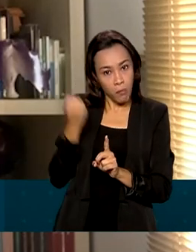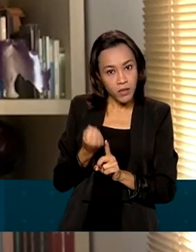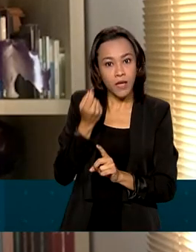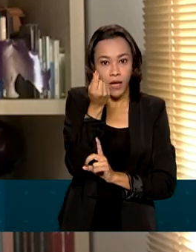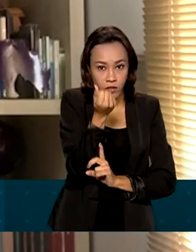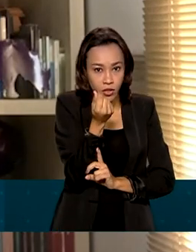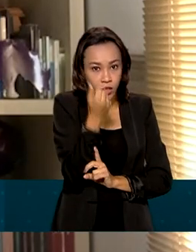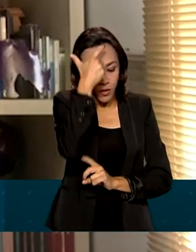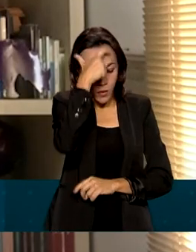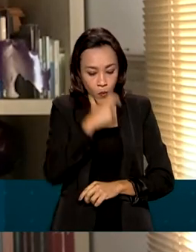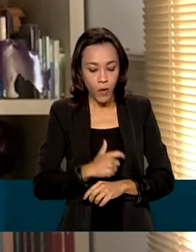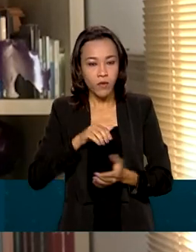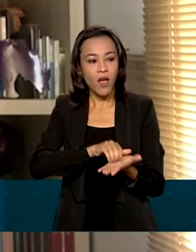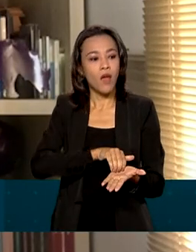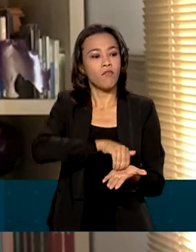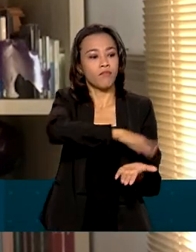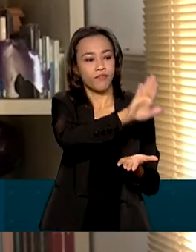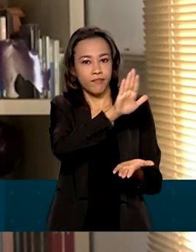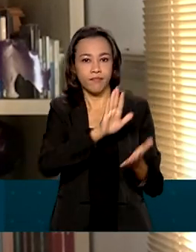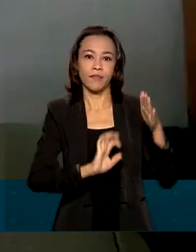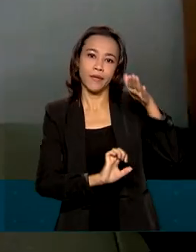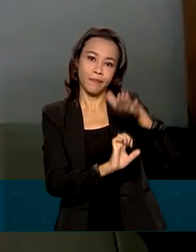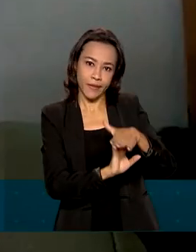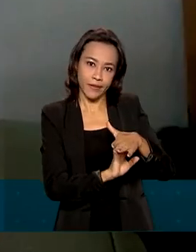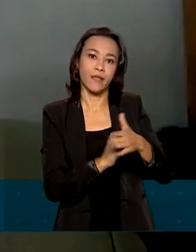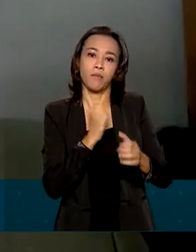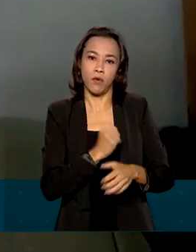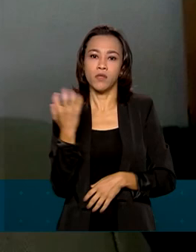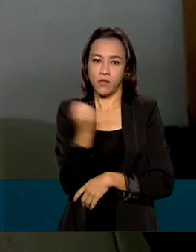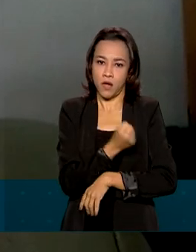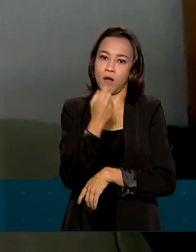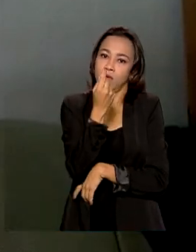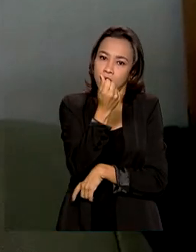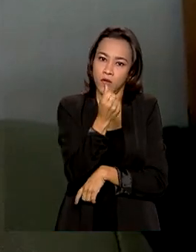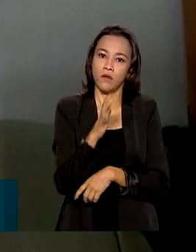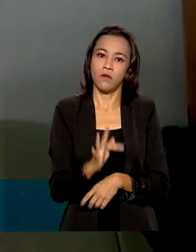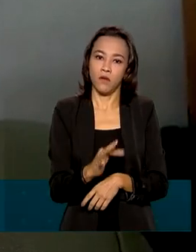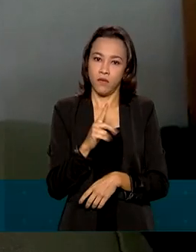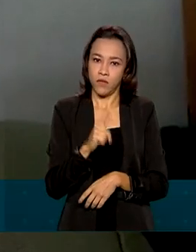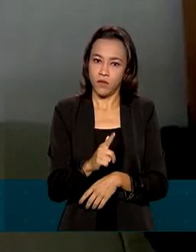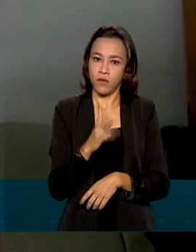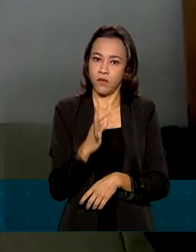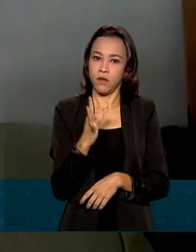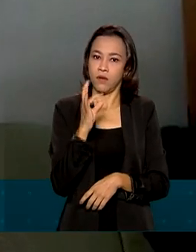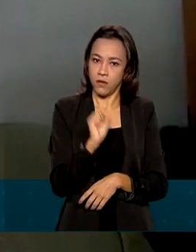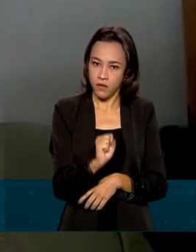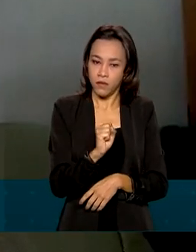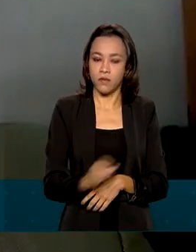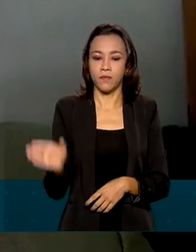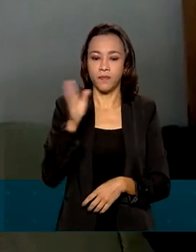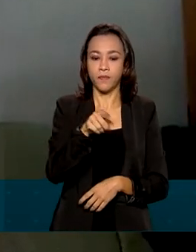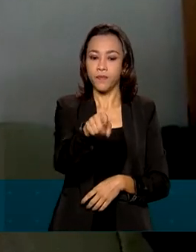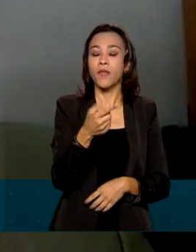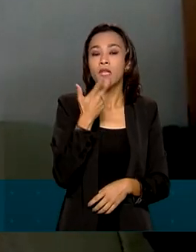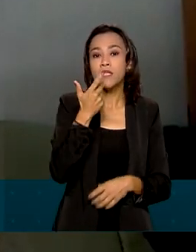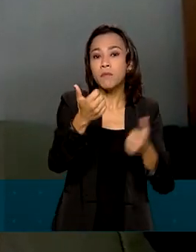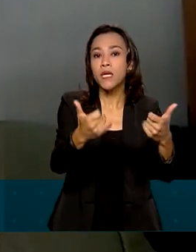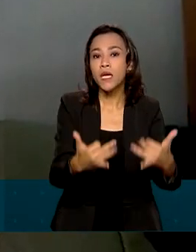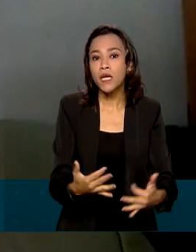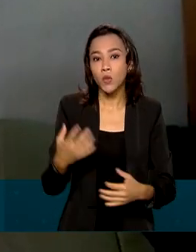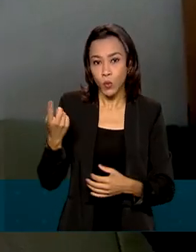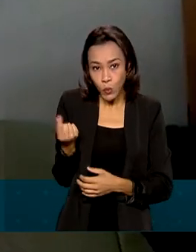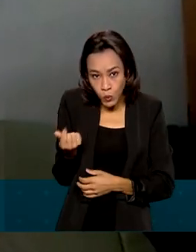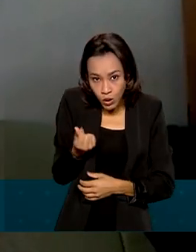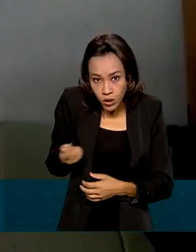quando o trabalhador é demitido sem justa causa da liberação dos recursos do FGTS para trabalhadores